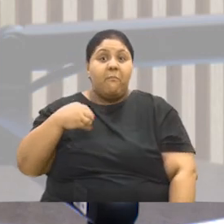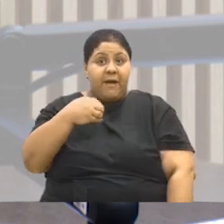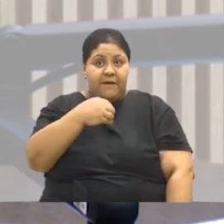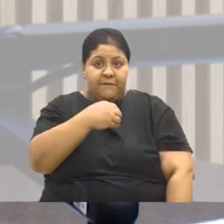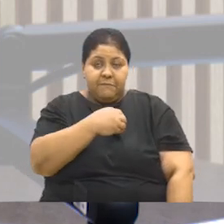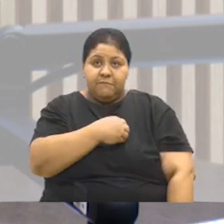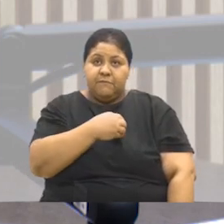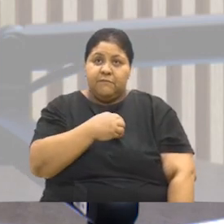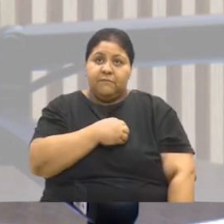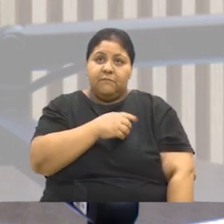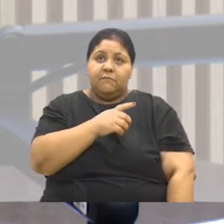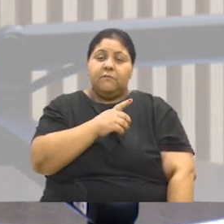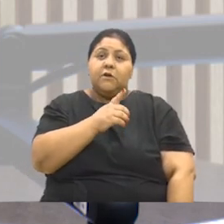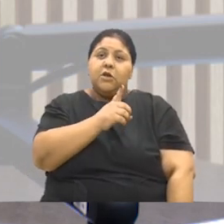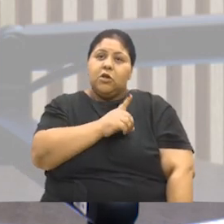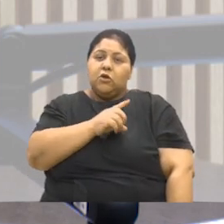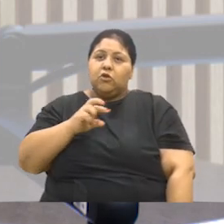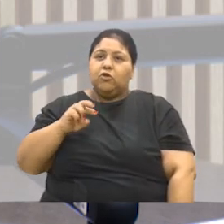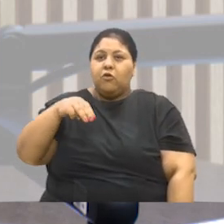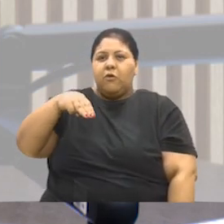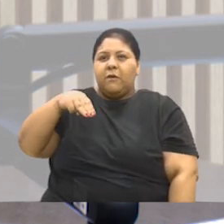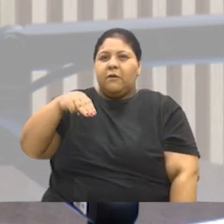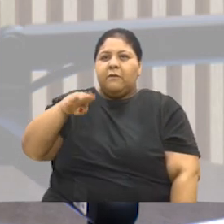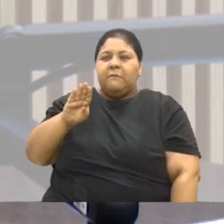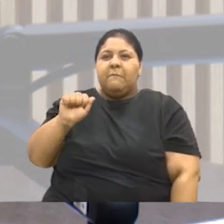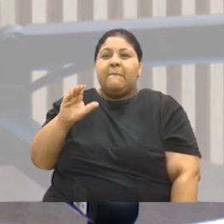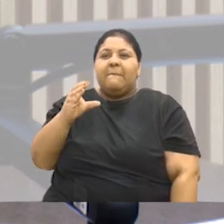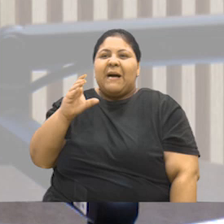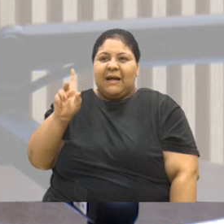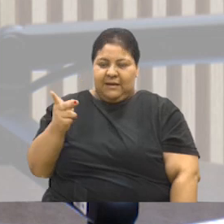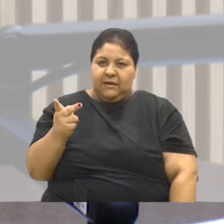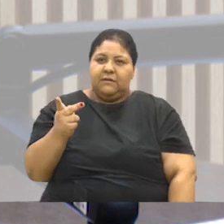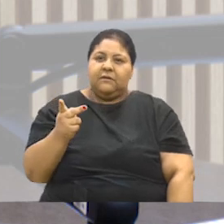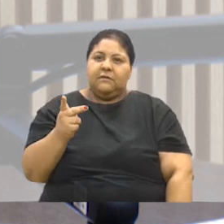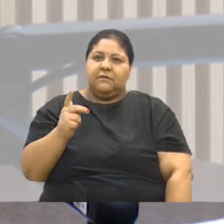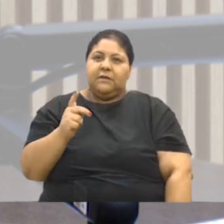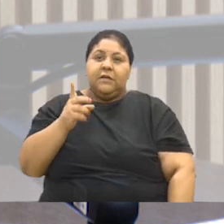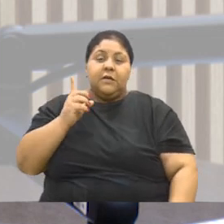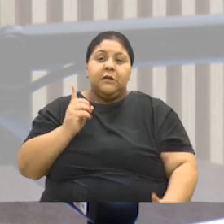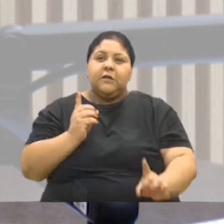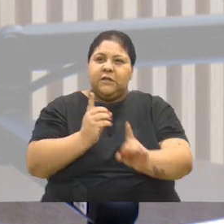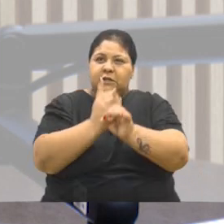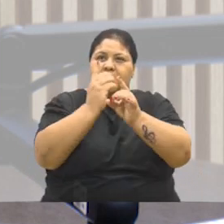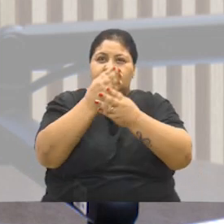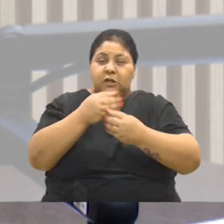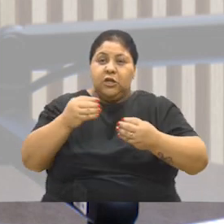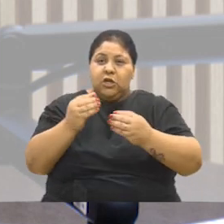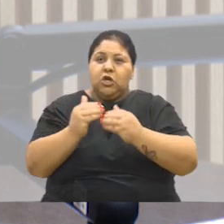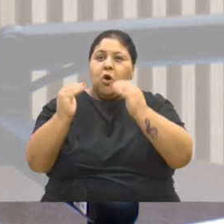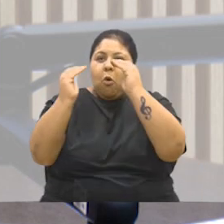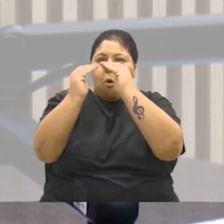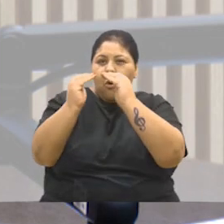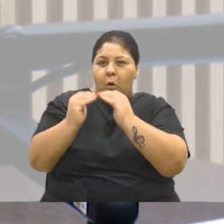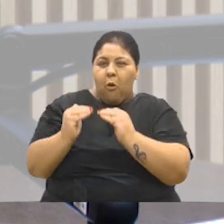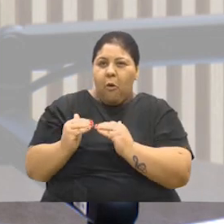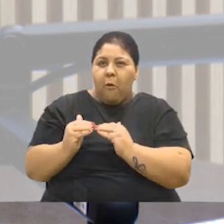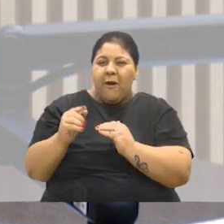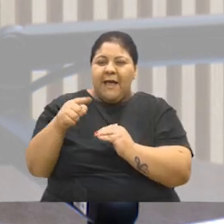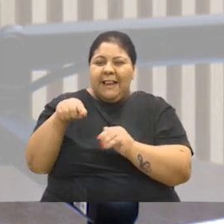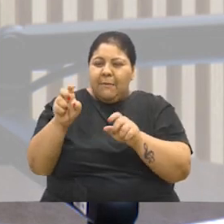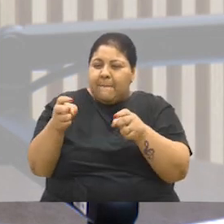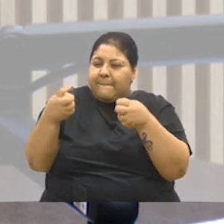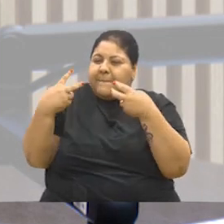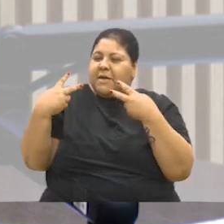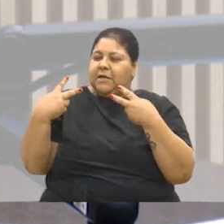que descobriu a essência das flores. E com a combinação dessas essências, ele percebeu que elas